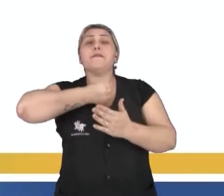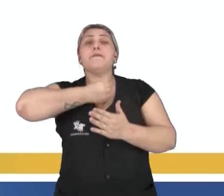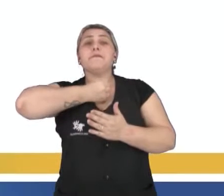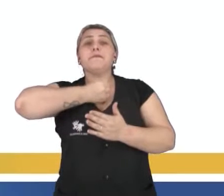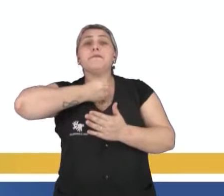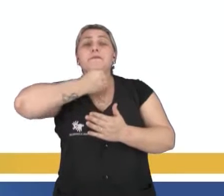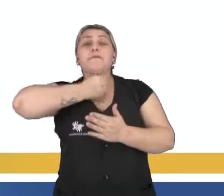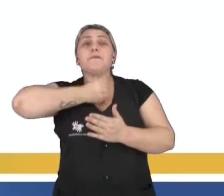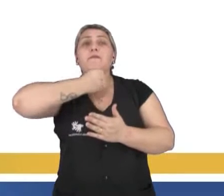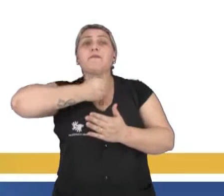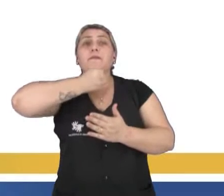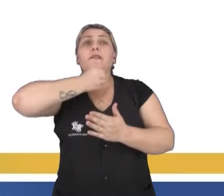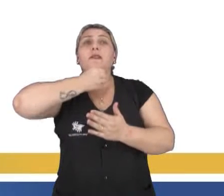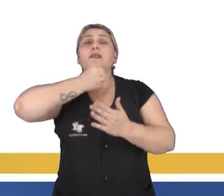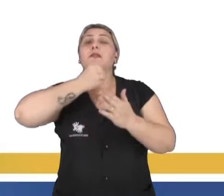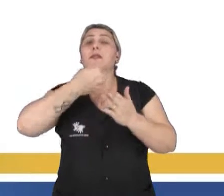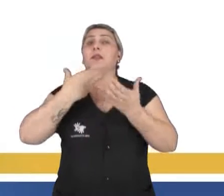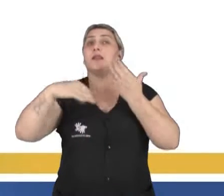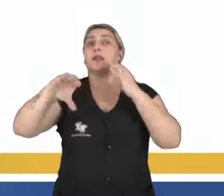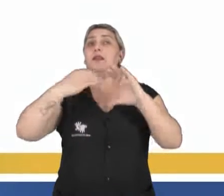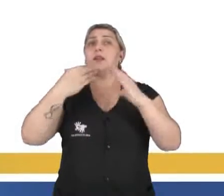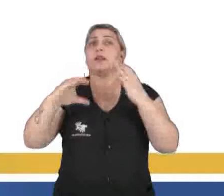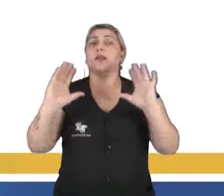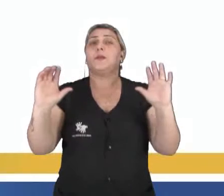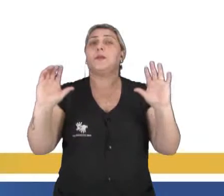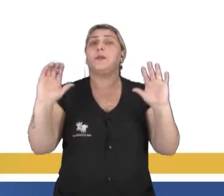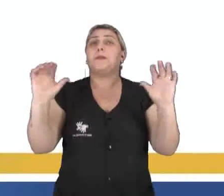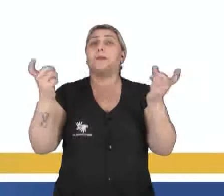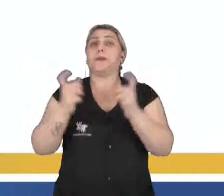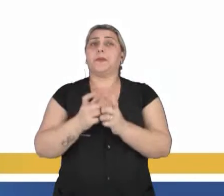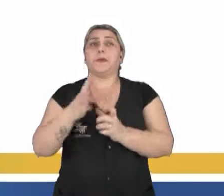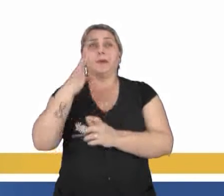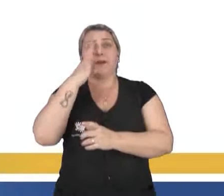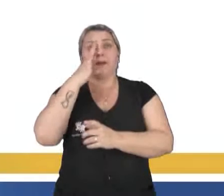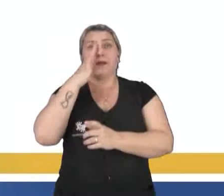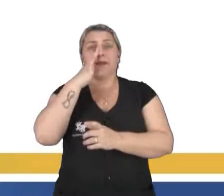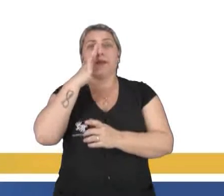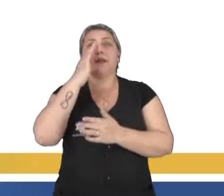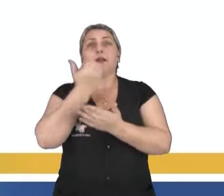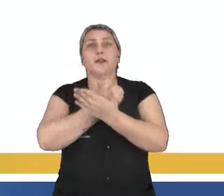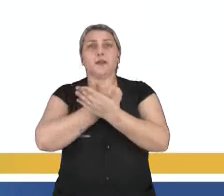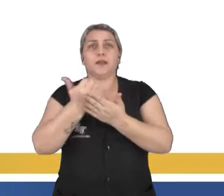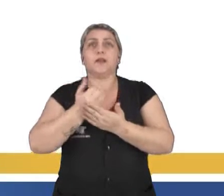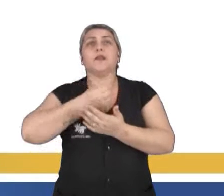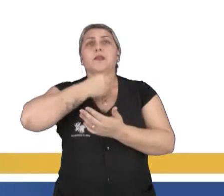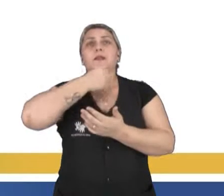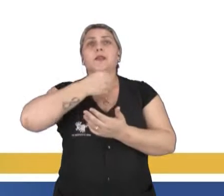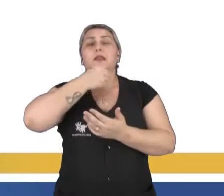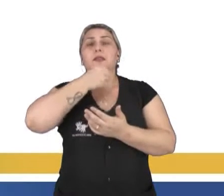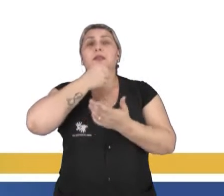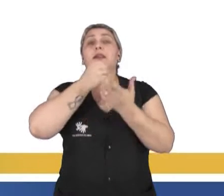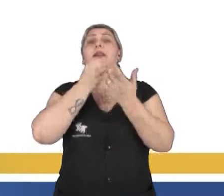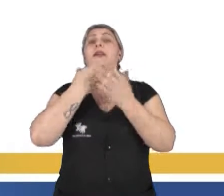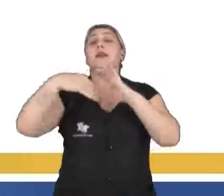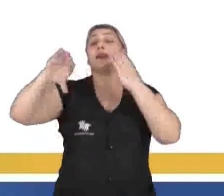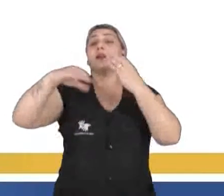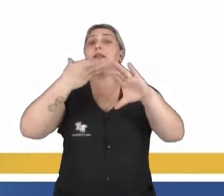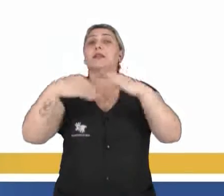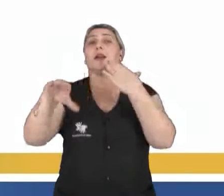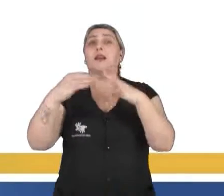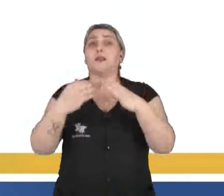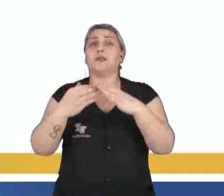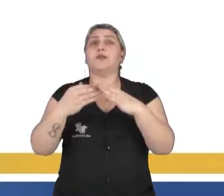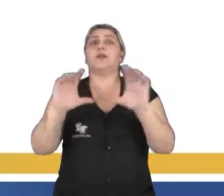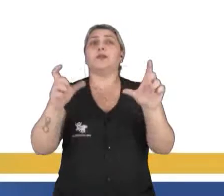que cantam E aí vamos ligar as reduzidas assistir as atuações dos velhinhos cantando